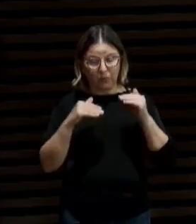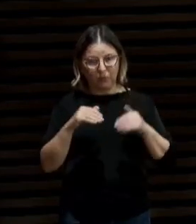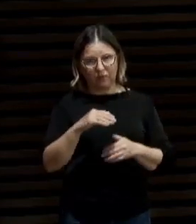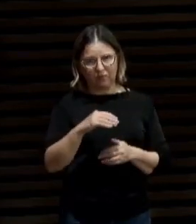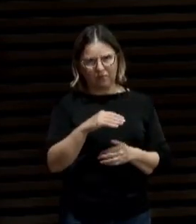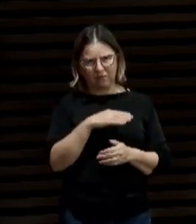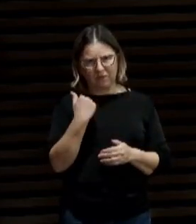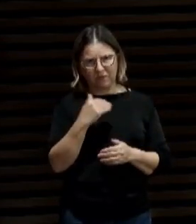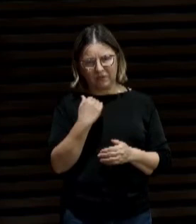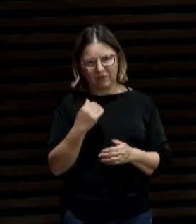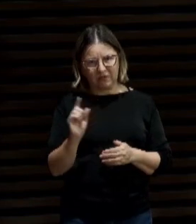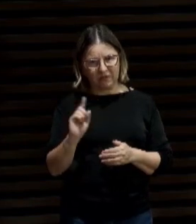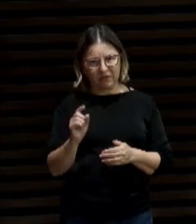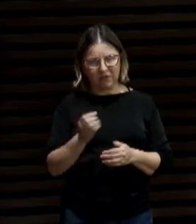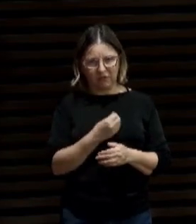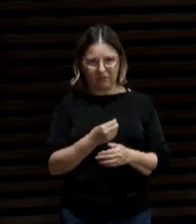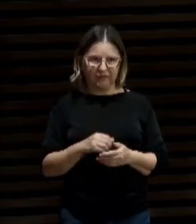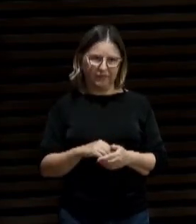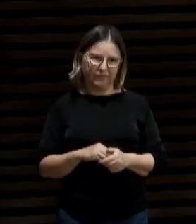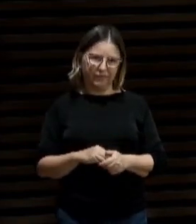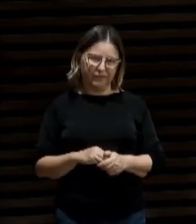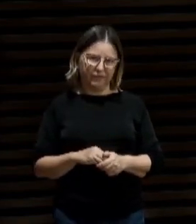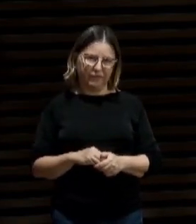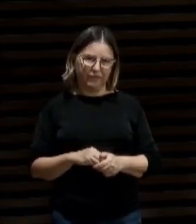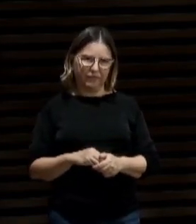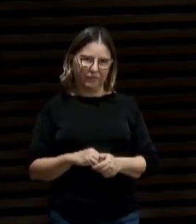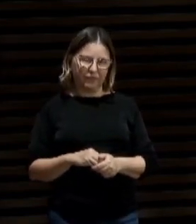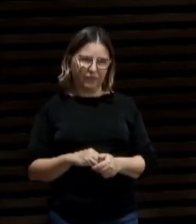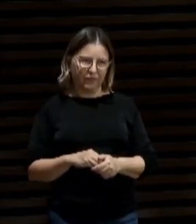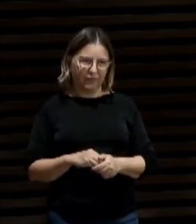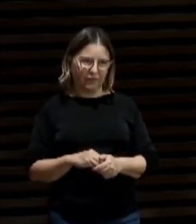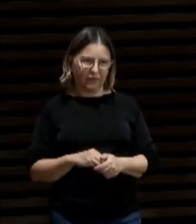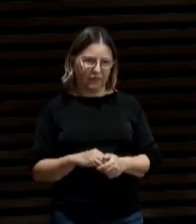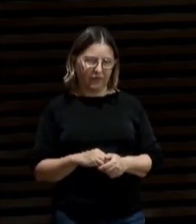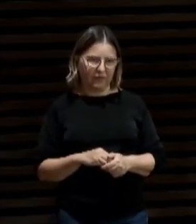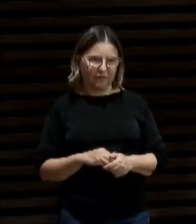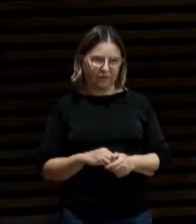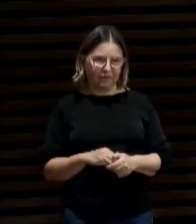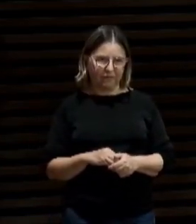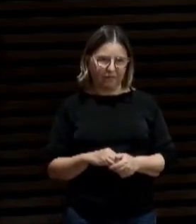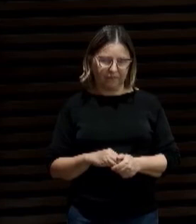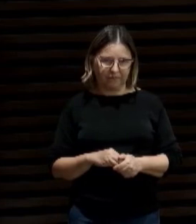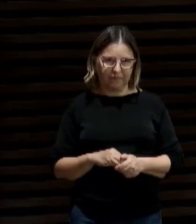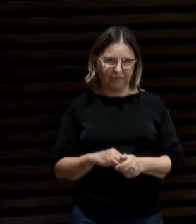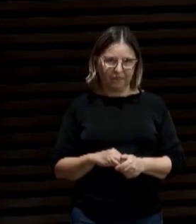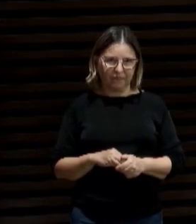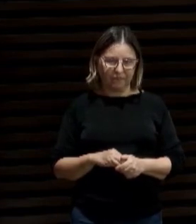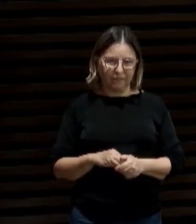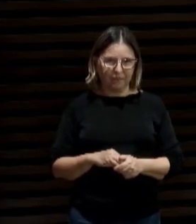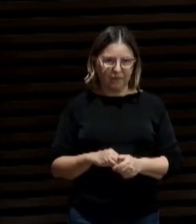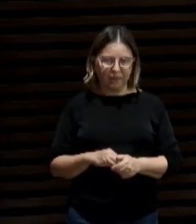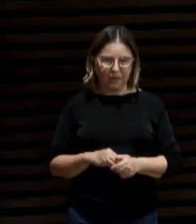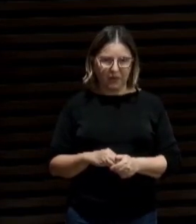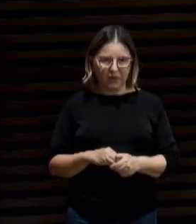não os vivos, os mortos, não os que têm a vida eterna, os que não têm. Os